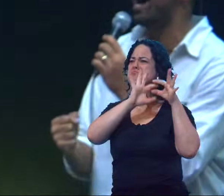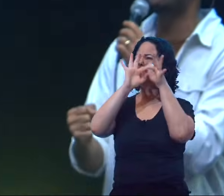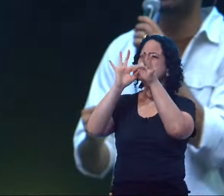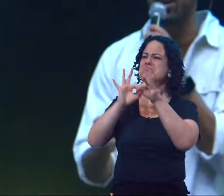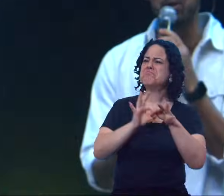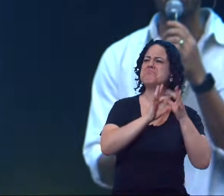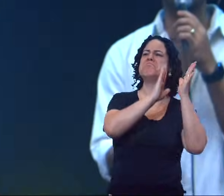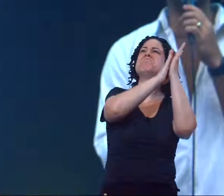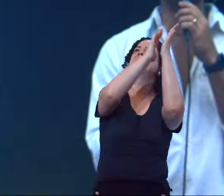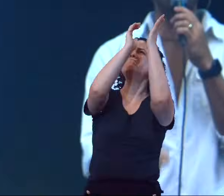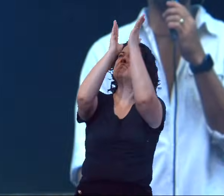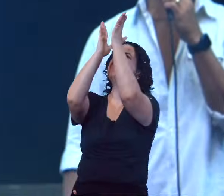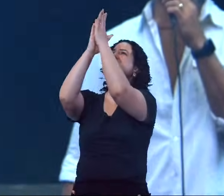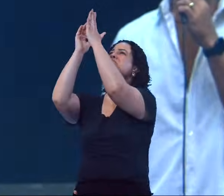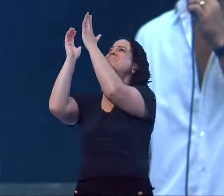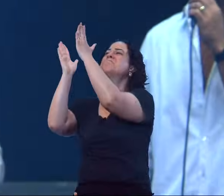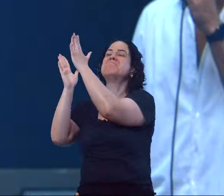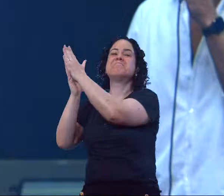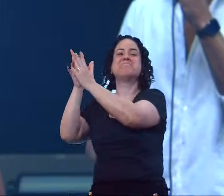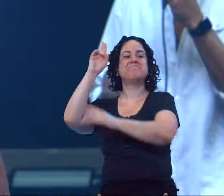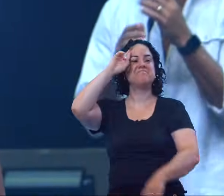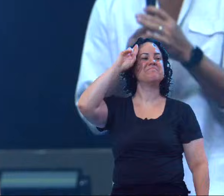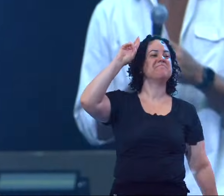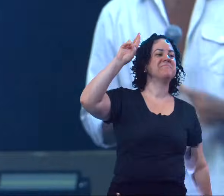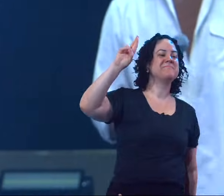Vamos louvar ao